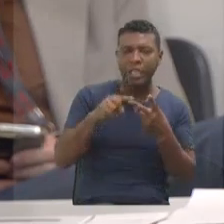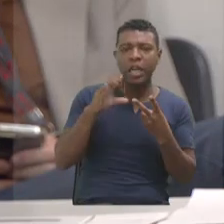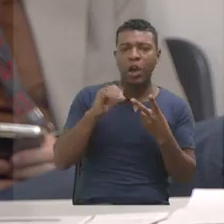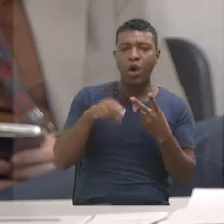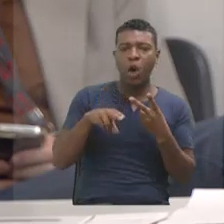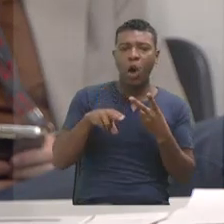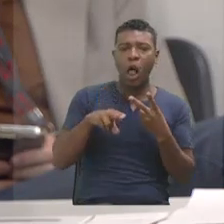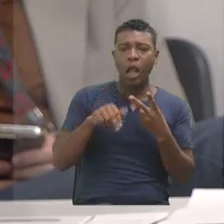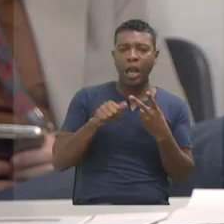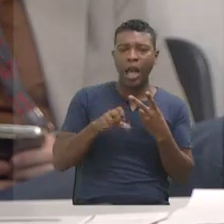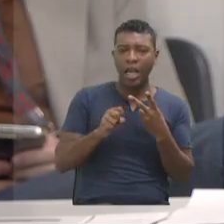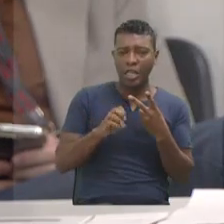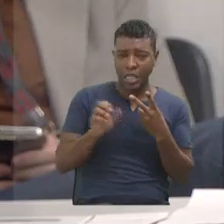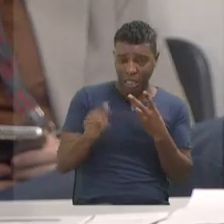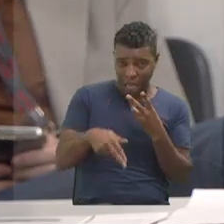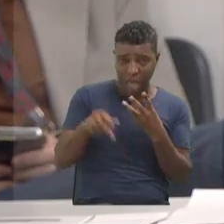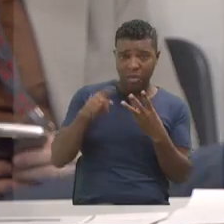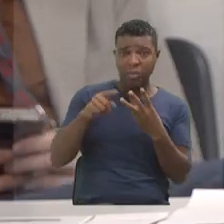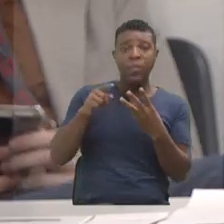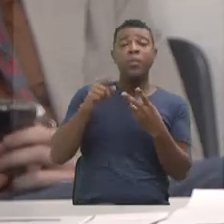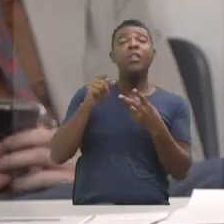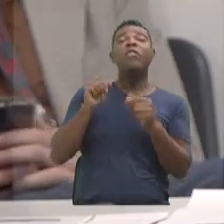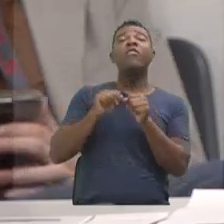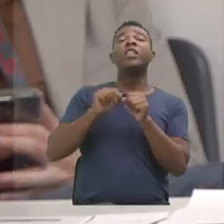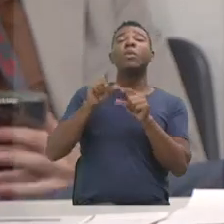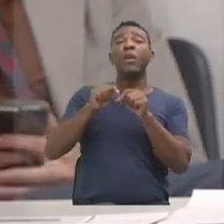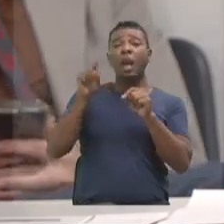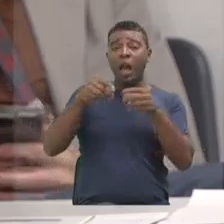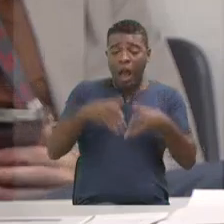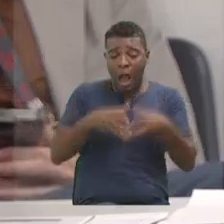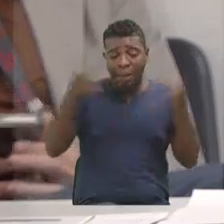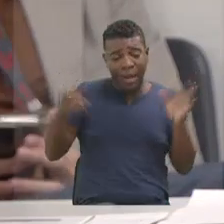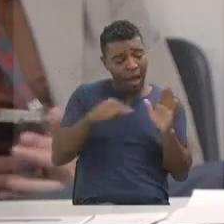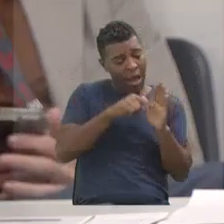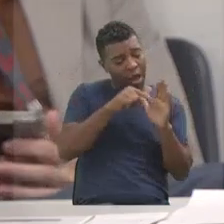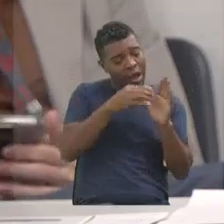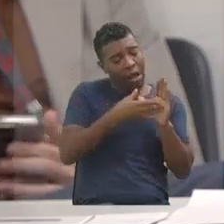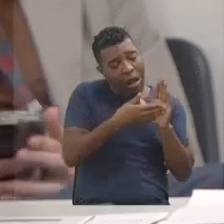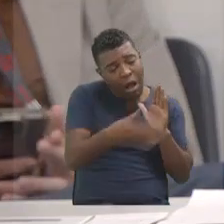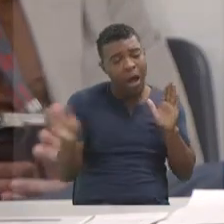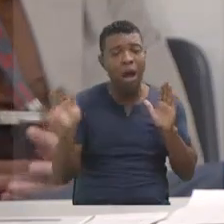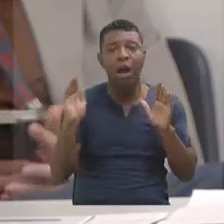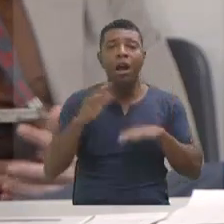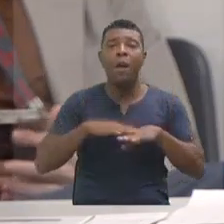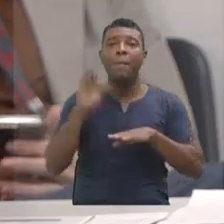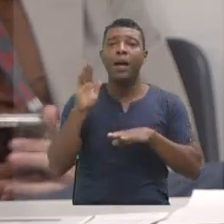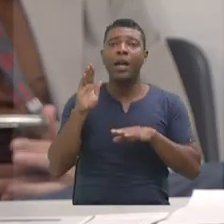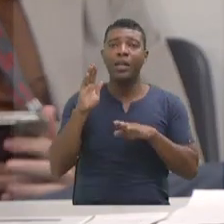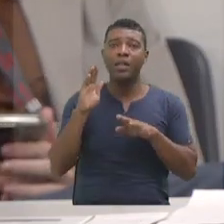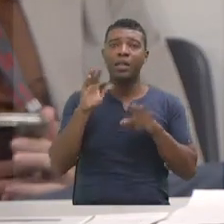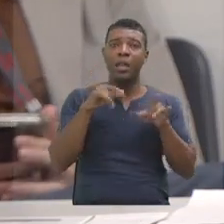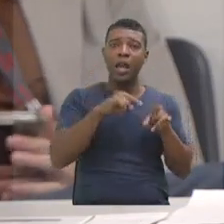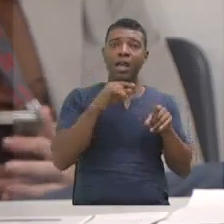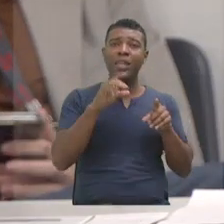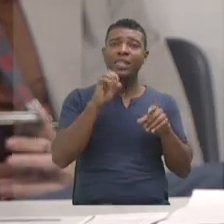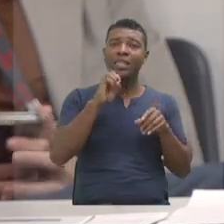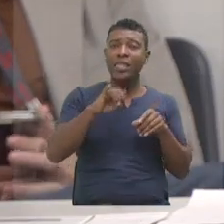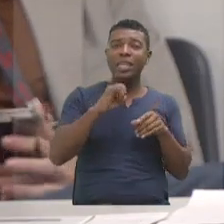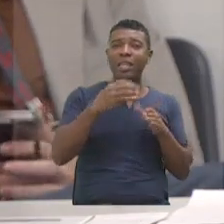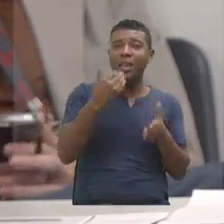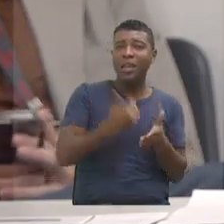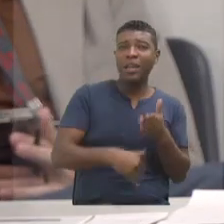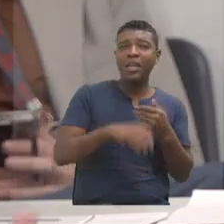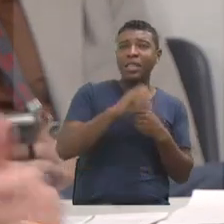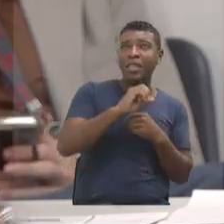atualizar os parâmetros da portaria Federal que o parâmetro populacional exclusivo descontando 08 por 08